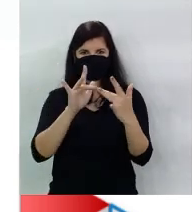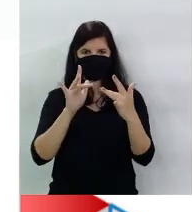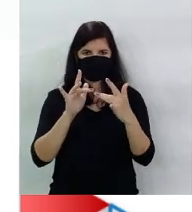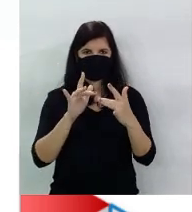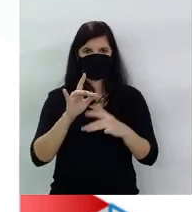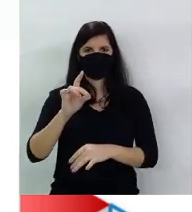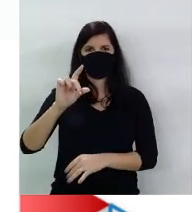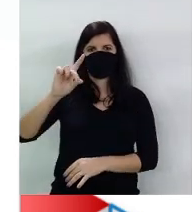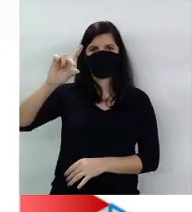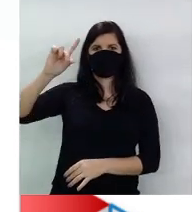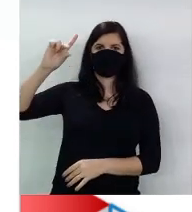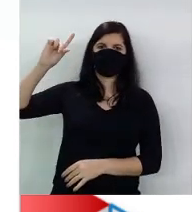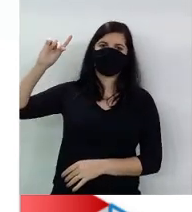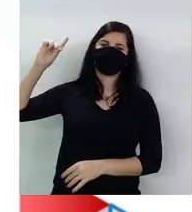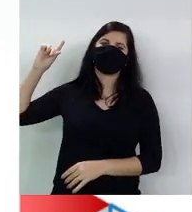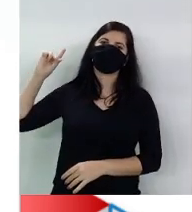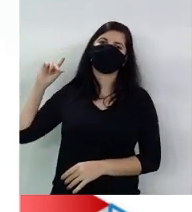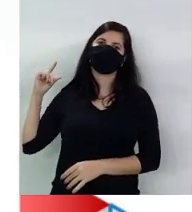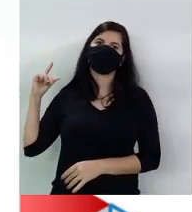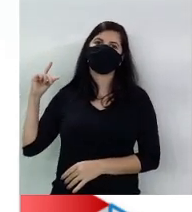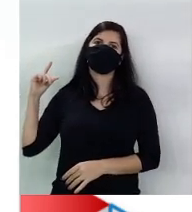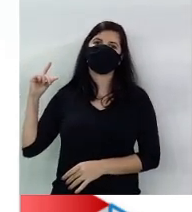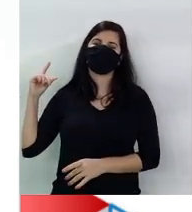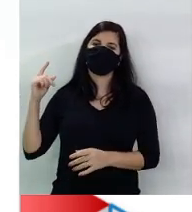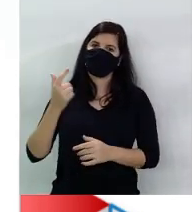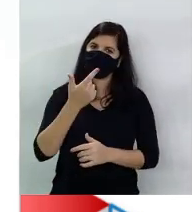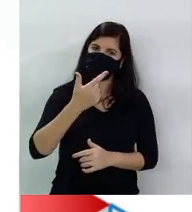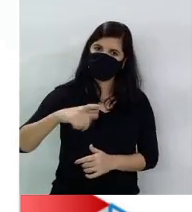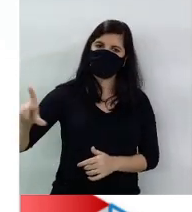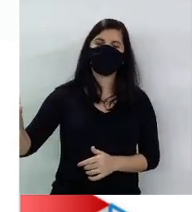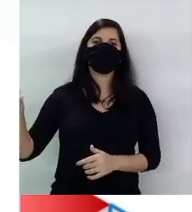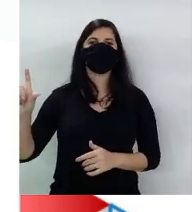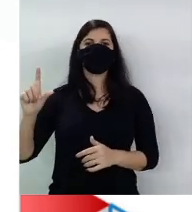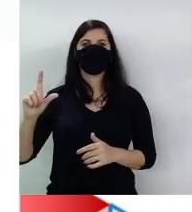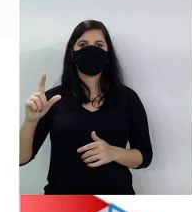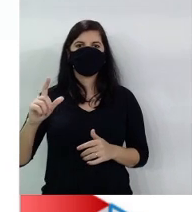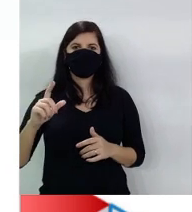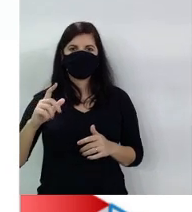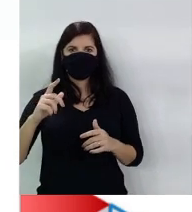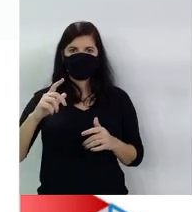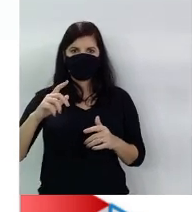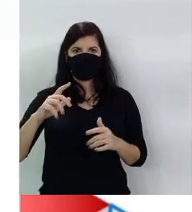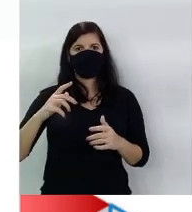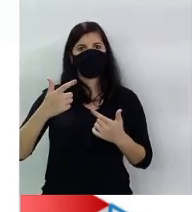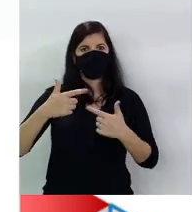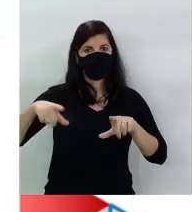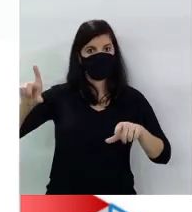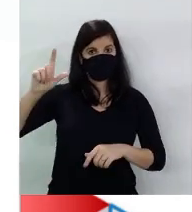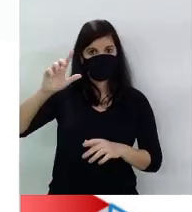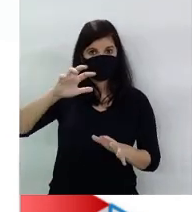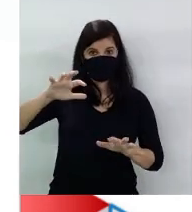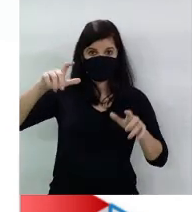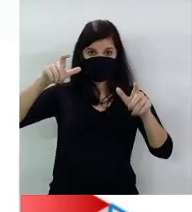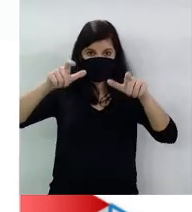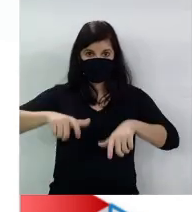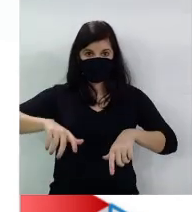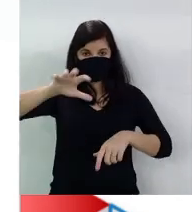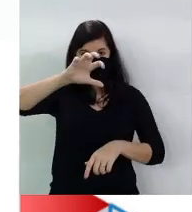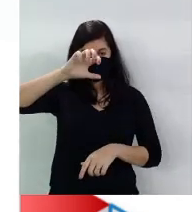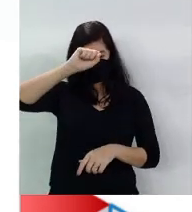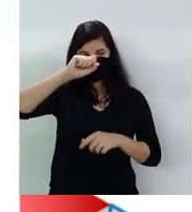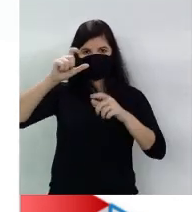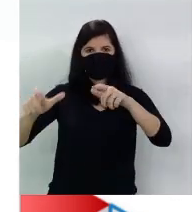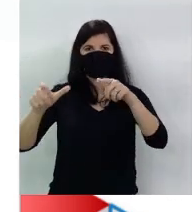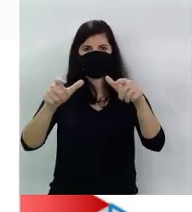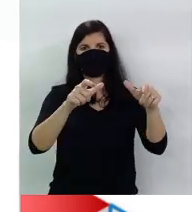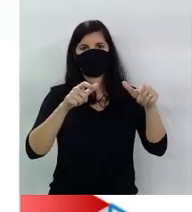seus antepassados e com outros seres do plano espiritual, de outros